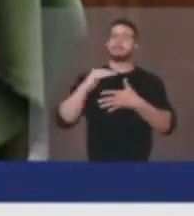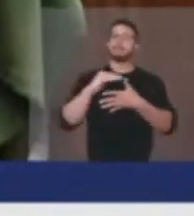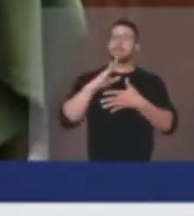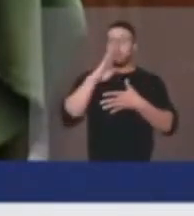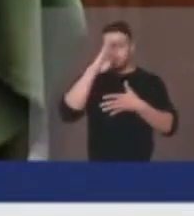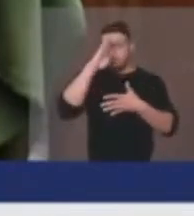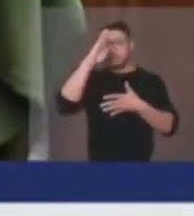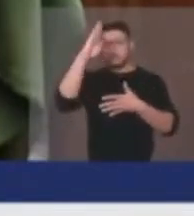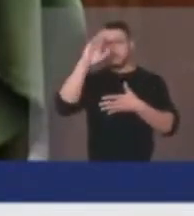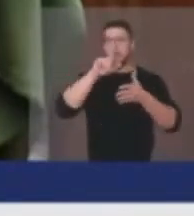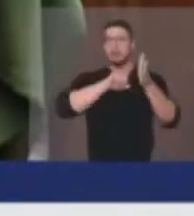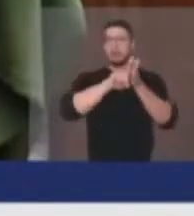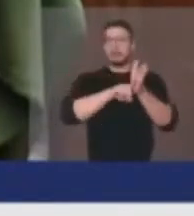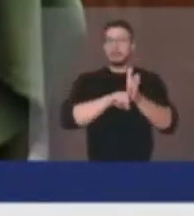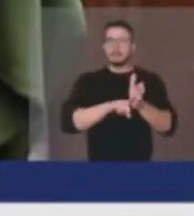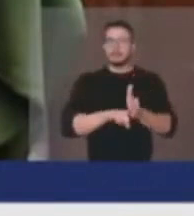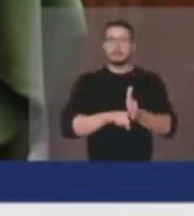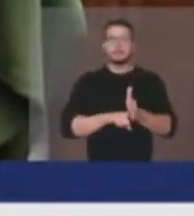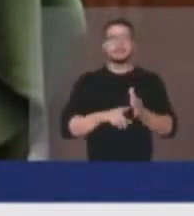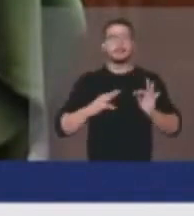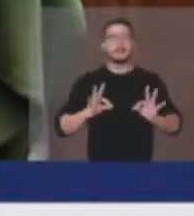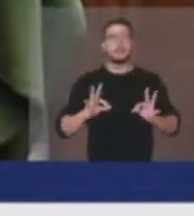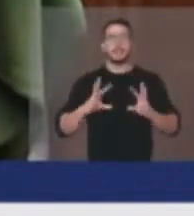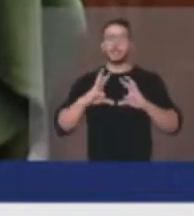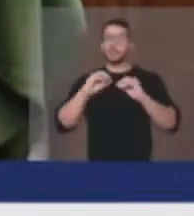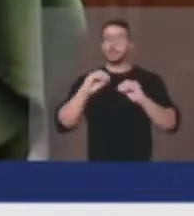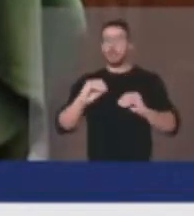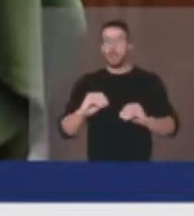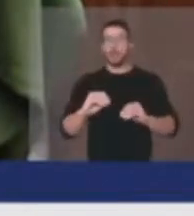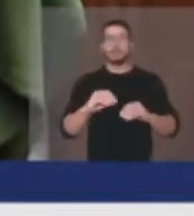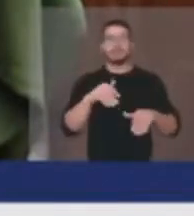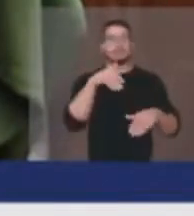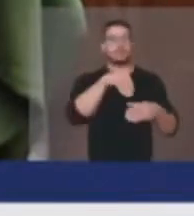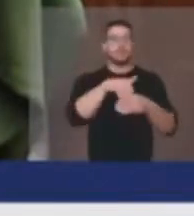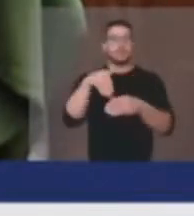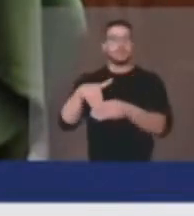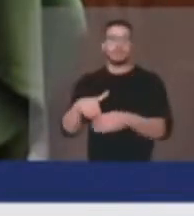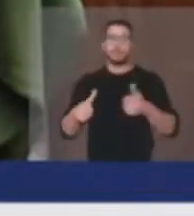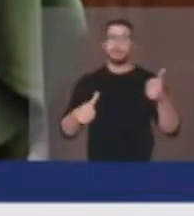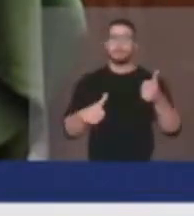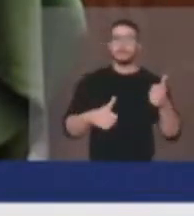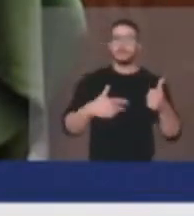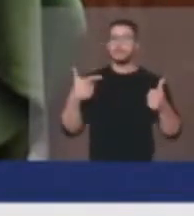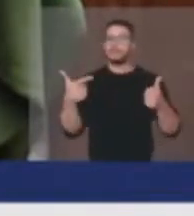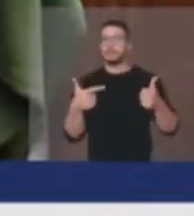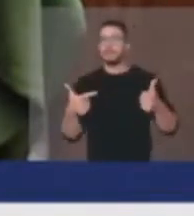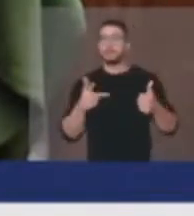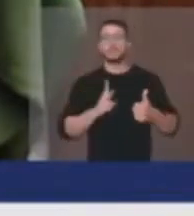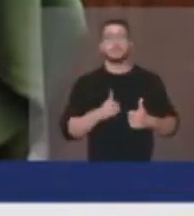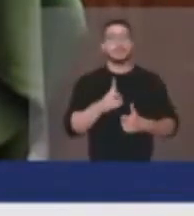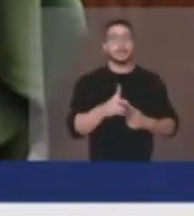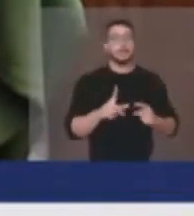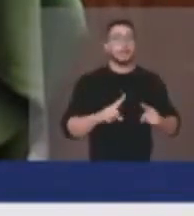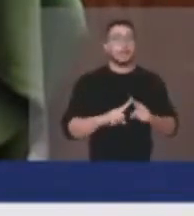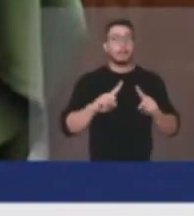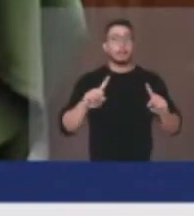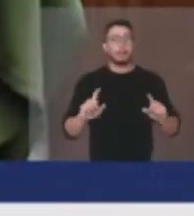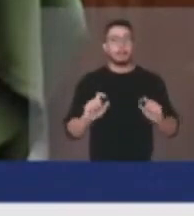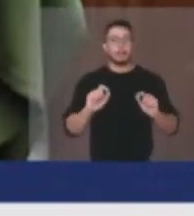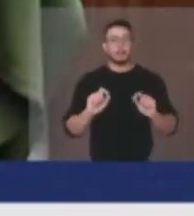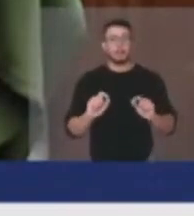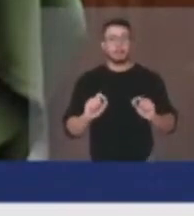de primeiro e segundo turno, mas que simplesmente há muito